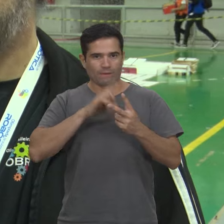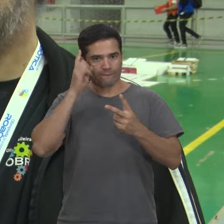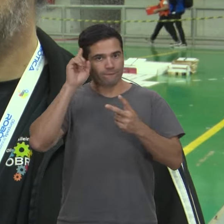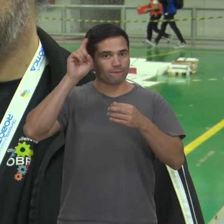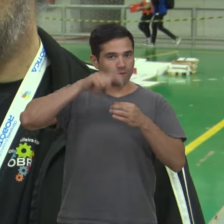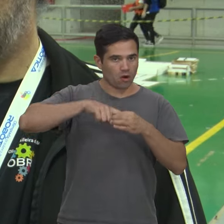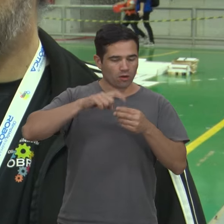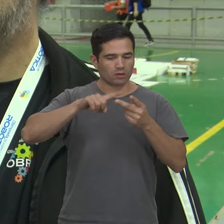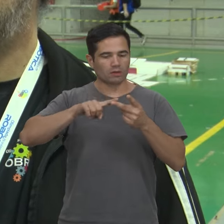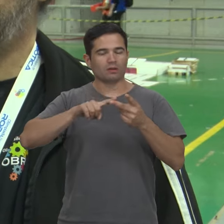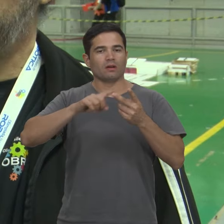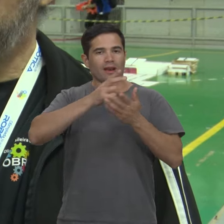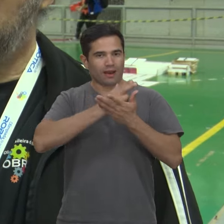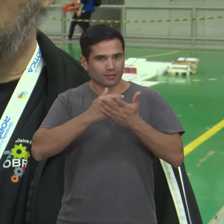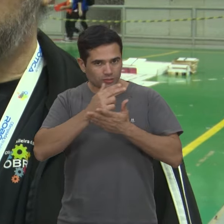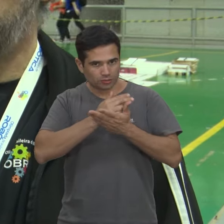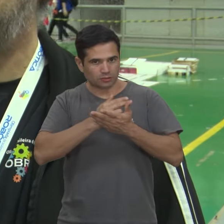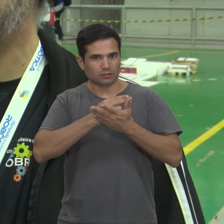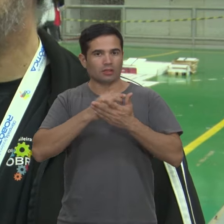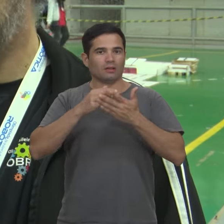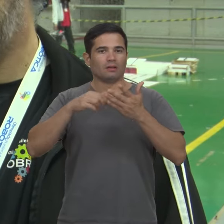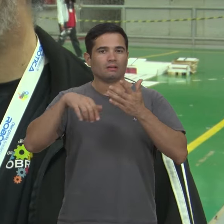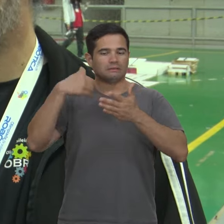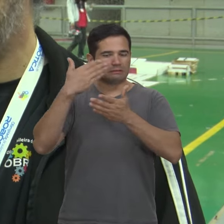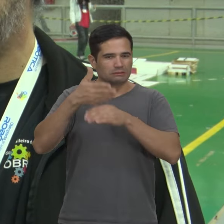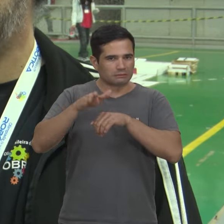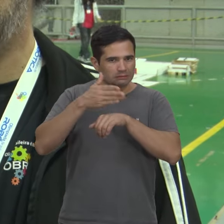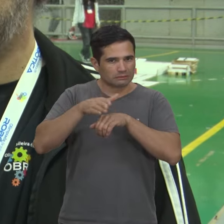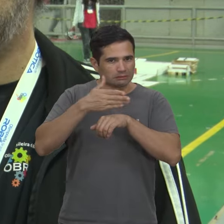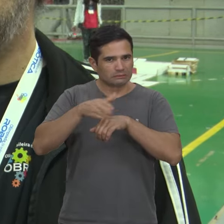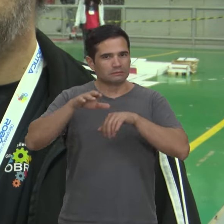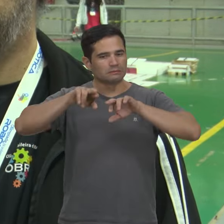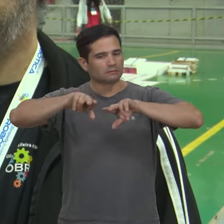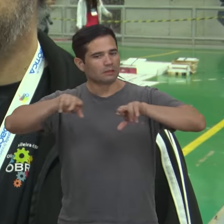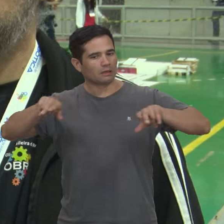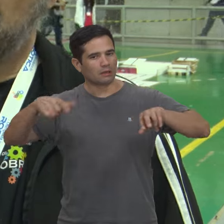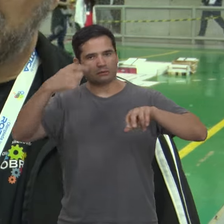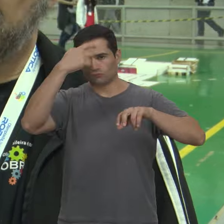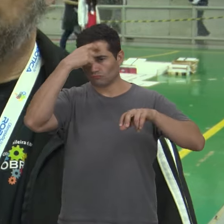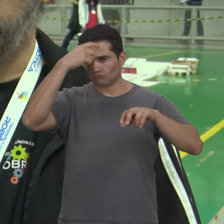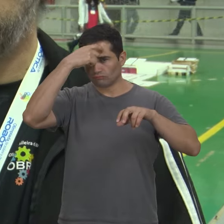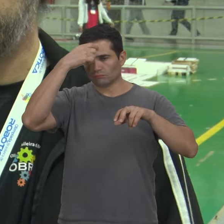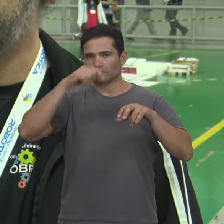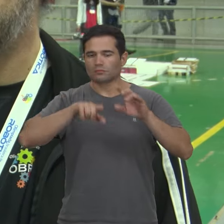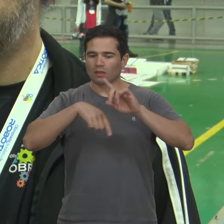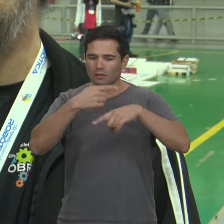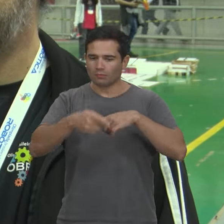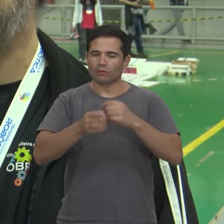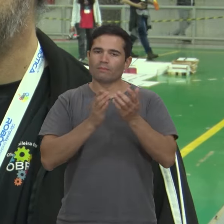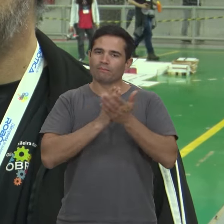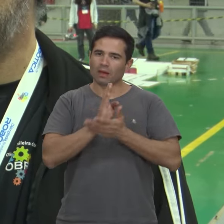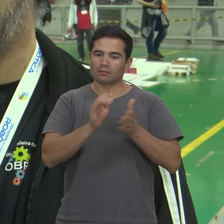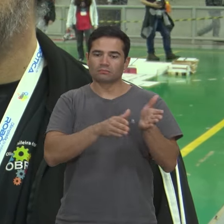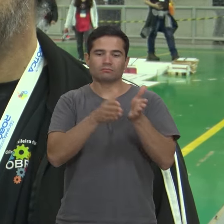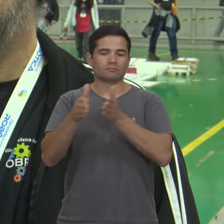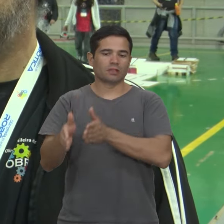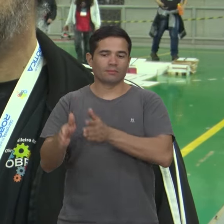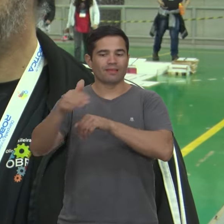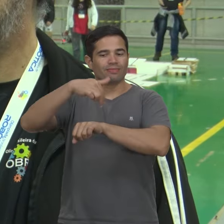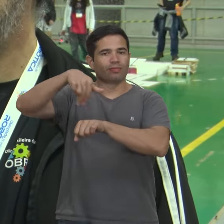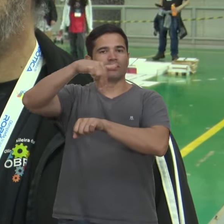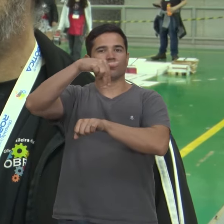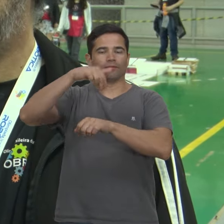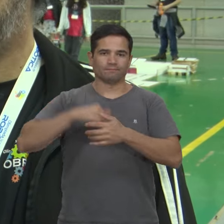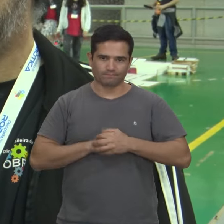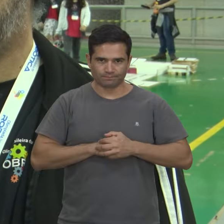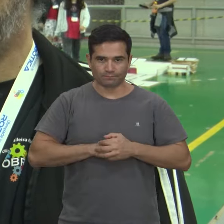parte de raciocínio lógico, trabalho em equipe, a parte cultural com a modalidade artística, né? E a gente classifica aí depois para a etapa nacional. Então,